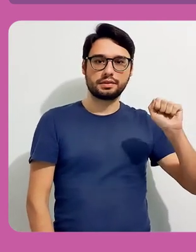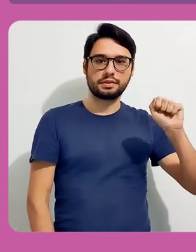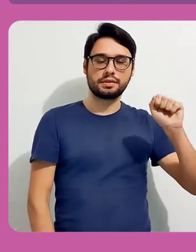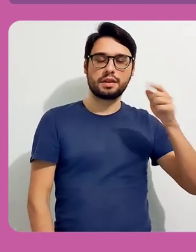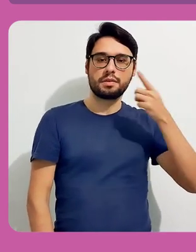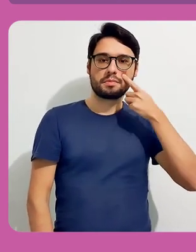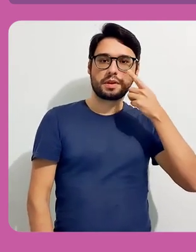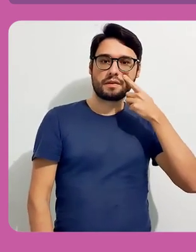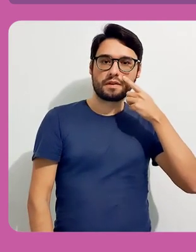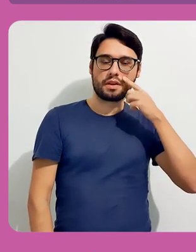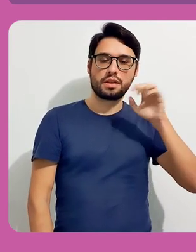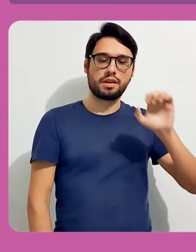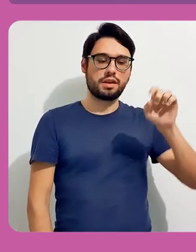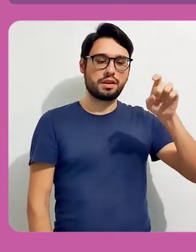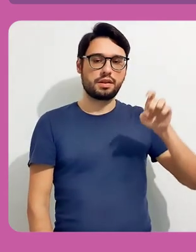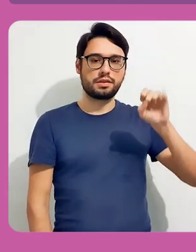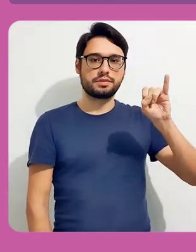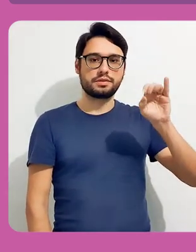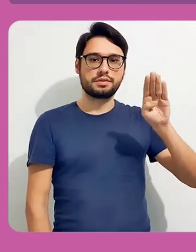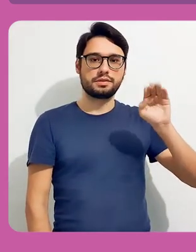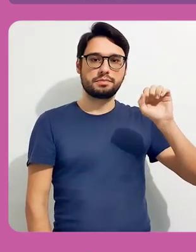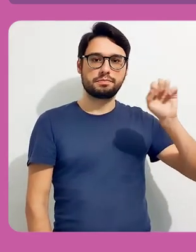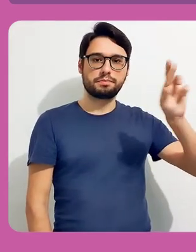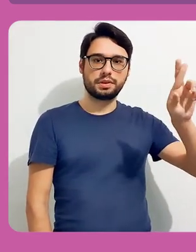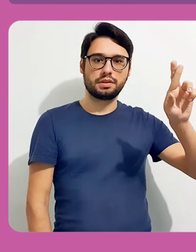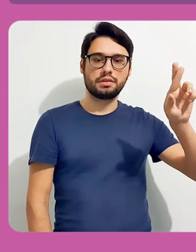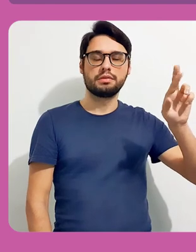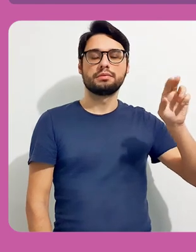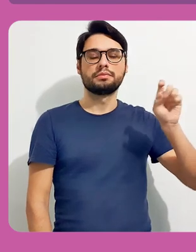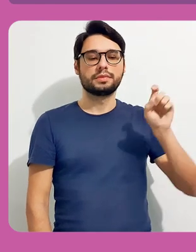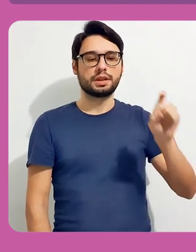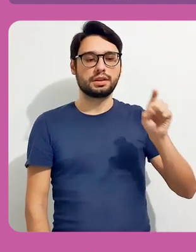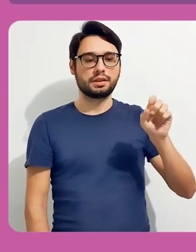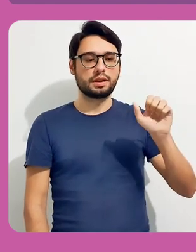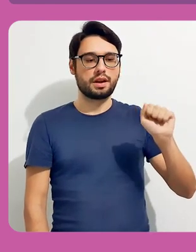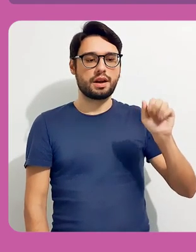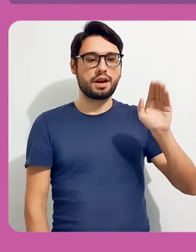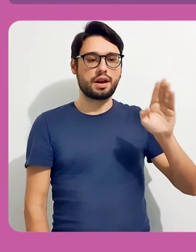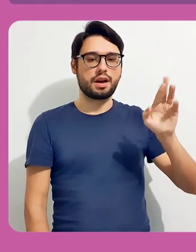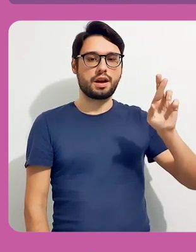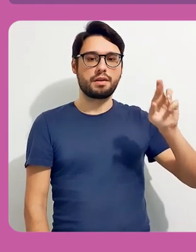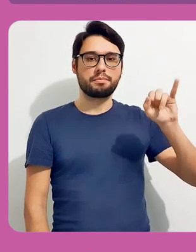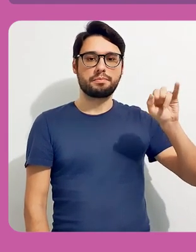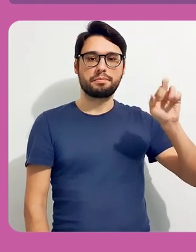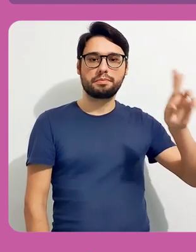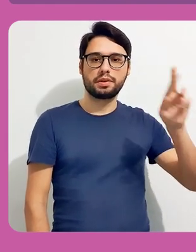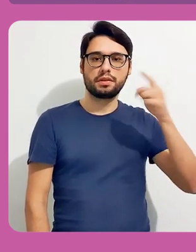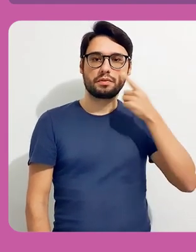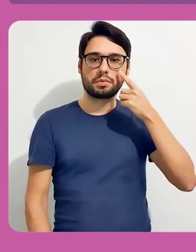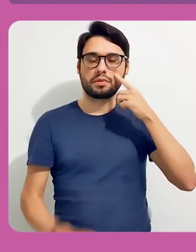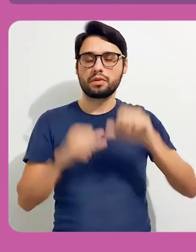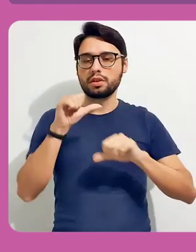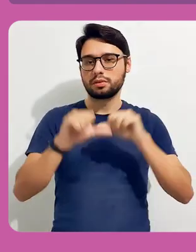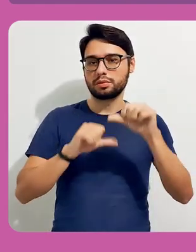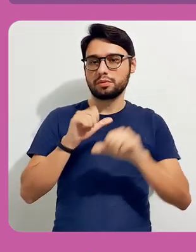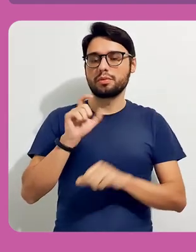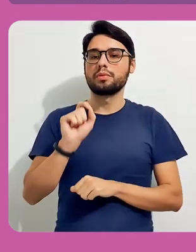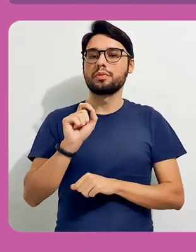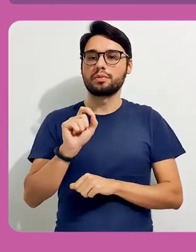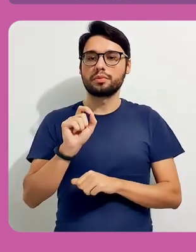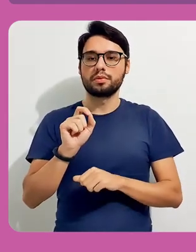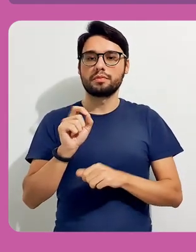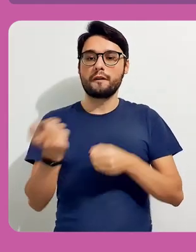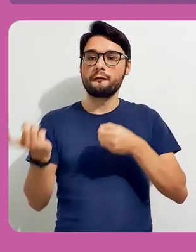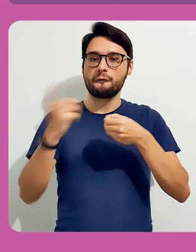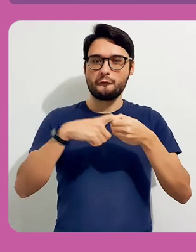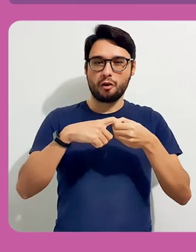exibir, abrir. Vou clicar aqui em abrir, vejam o que vai mudar. Quando eu